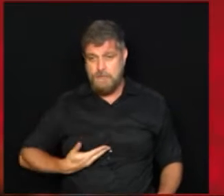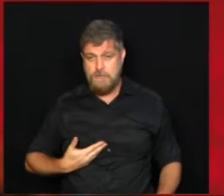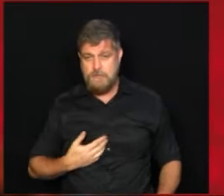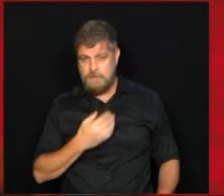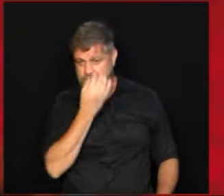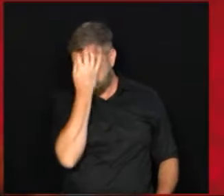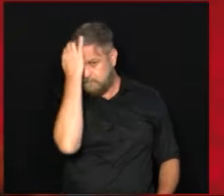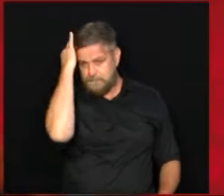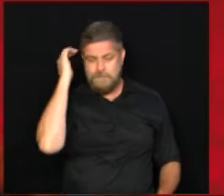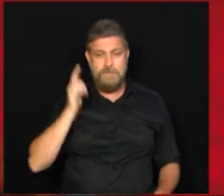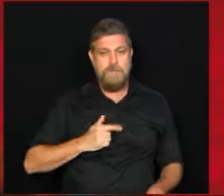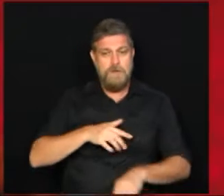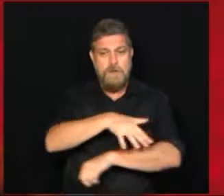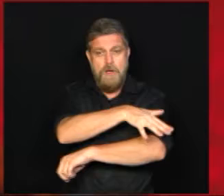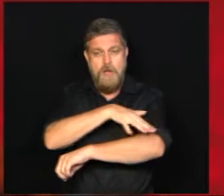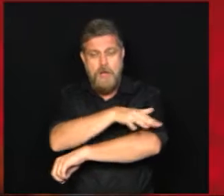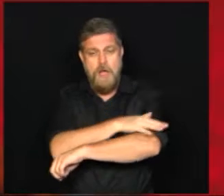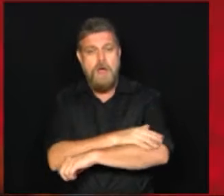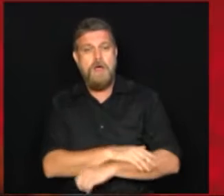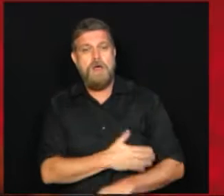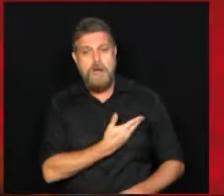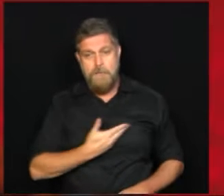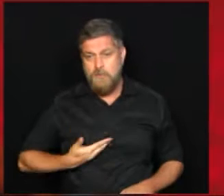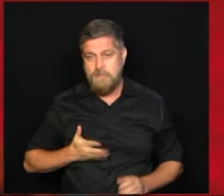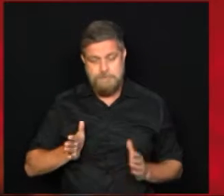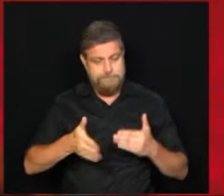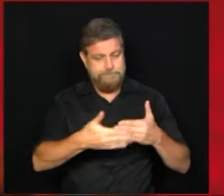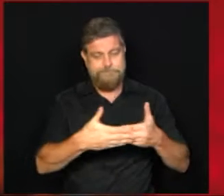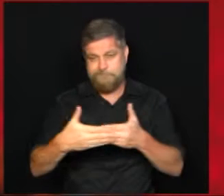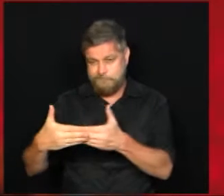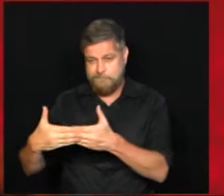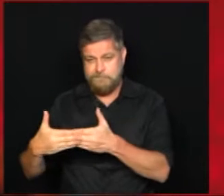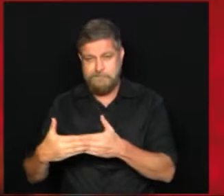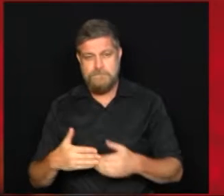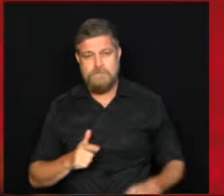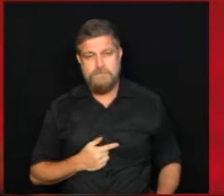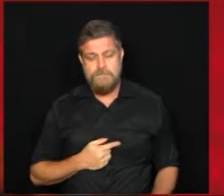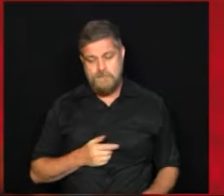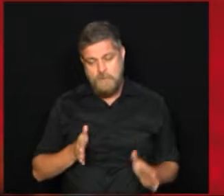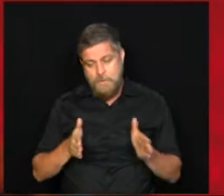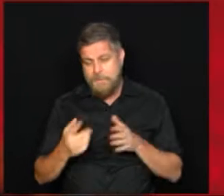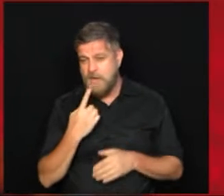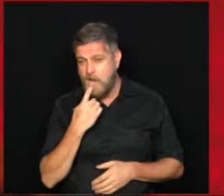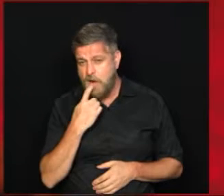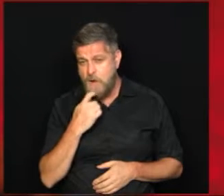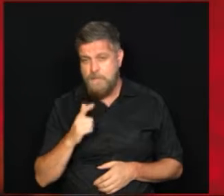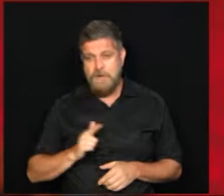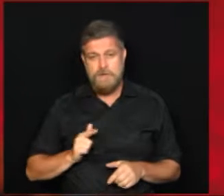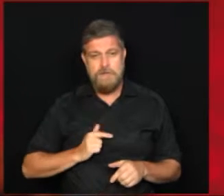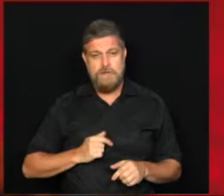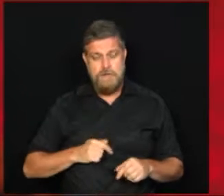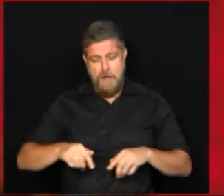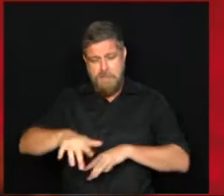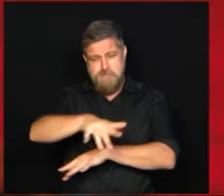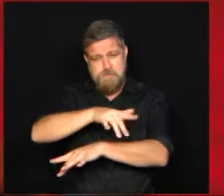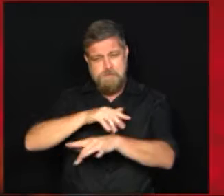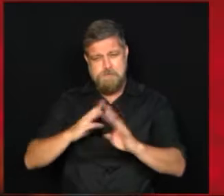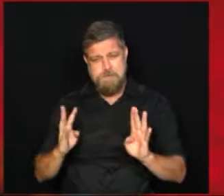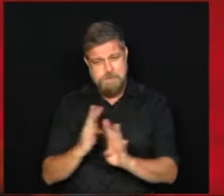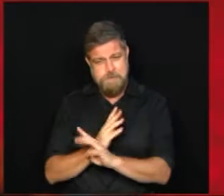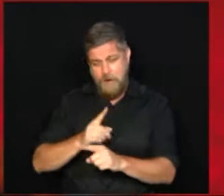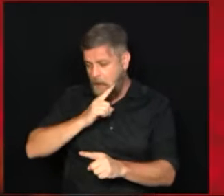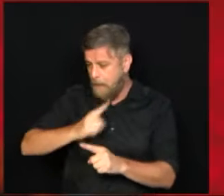também os parques públicos voltam a ficar fechados nesta fase vermelha e toda atividade com aglomeração